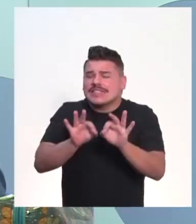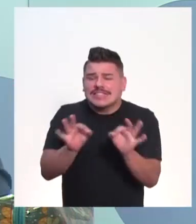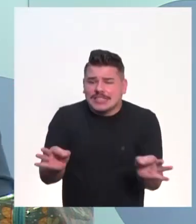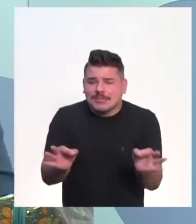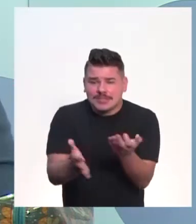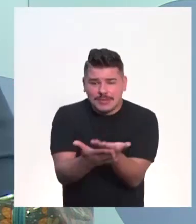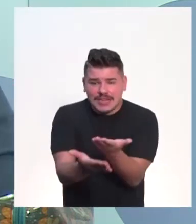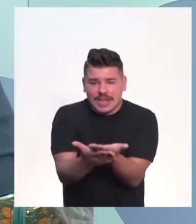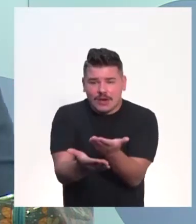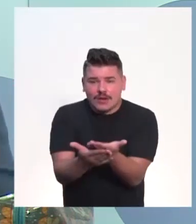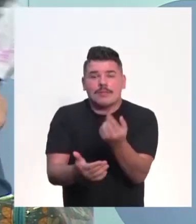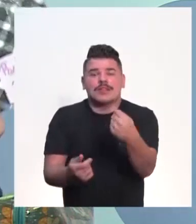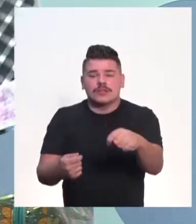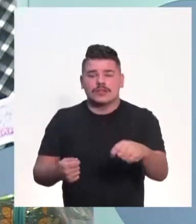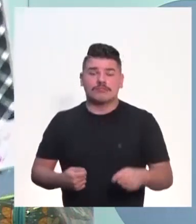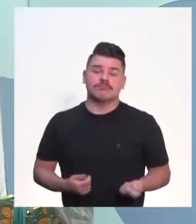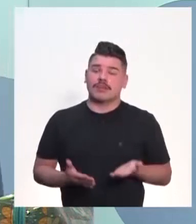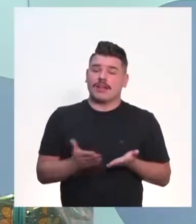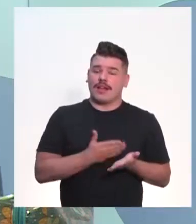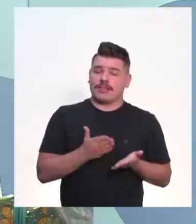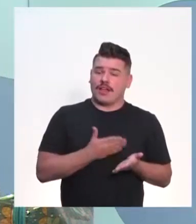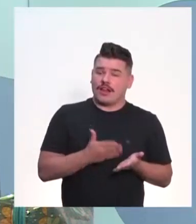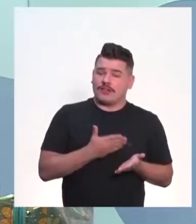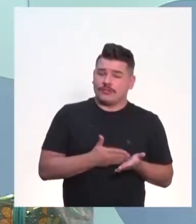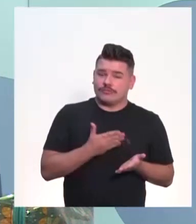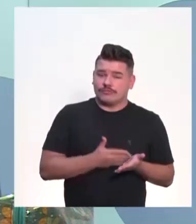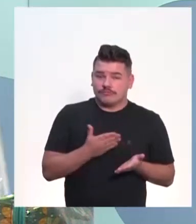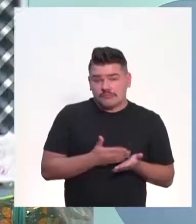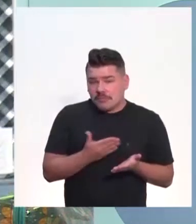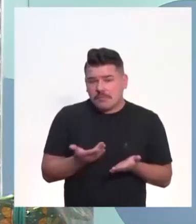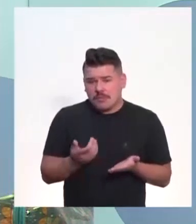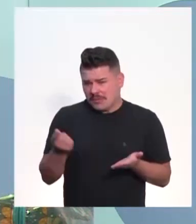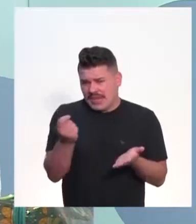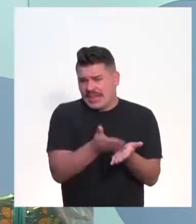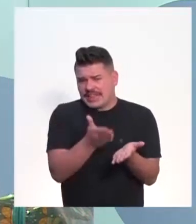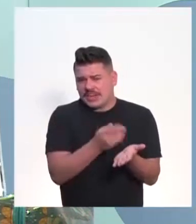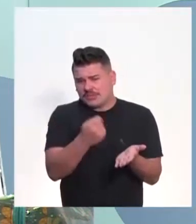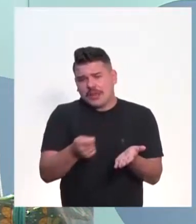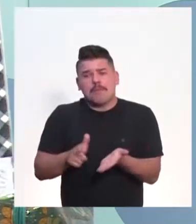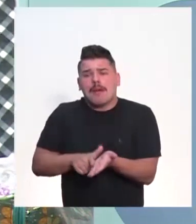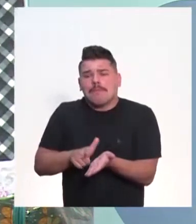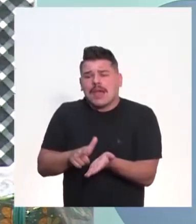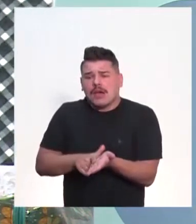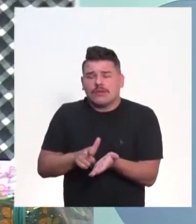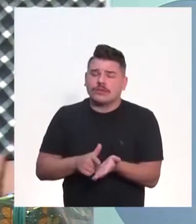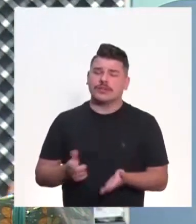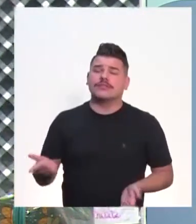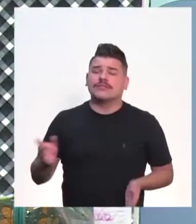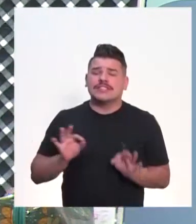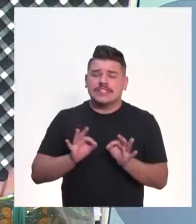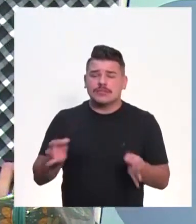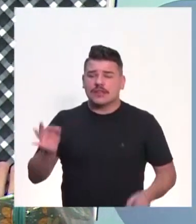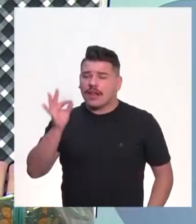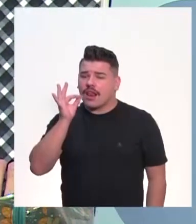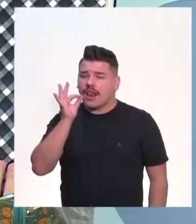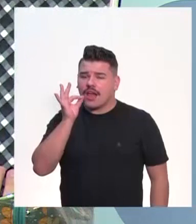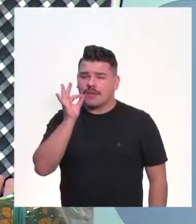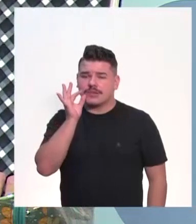aluno poder estudar? Um caderno, na verdade, folhas, né? Não precisa nem ter um caderno. Folhas, um